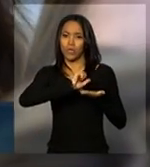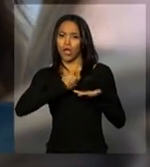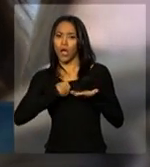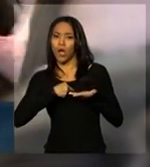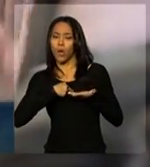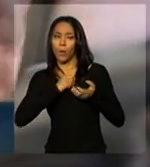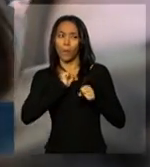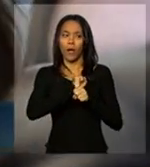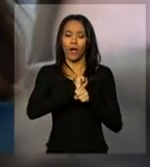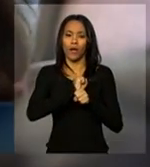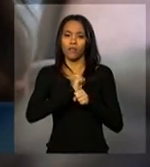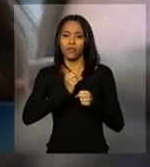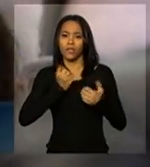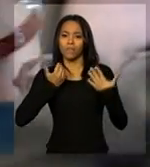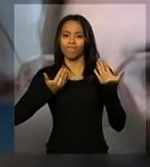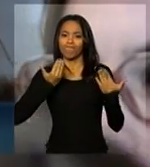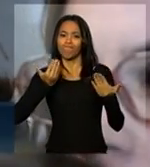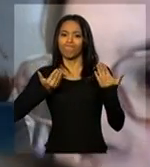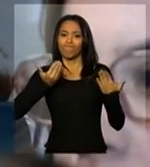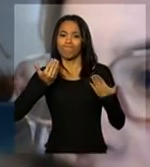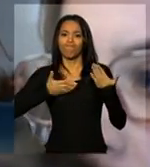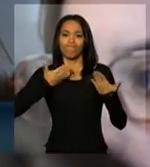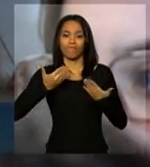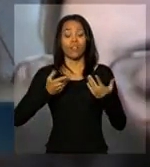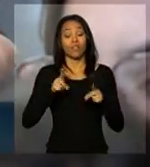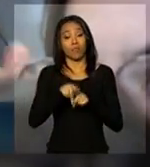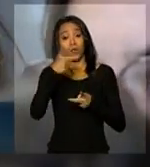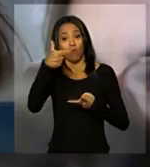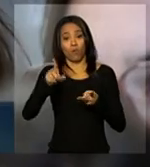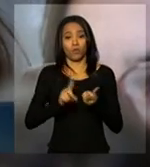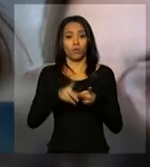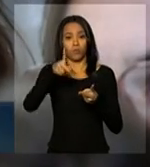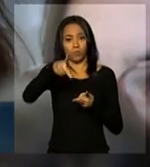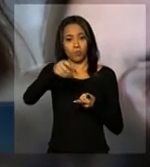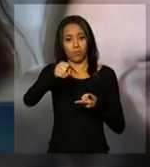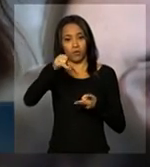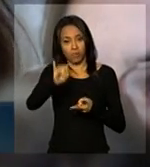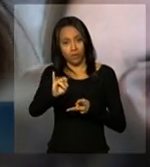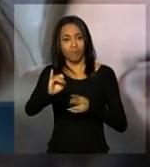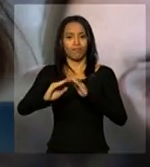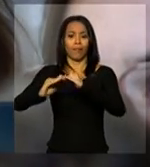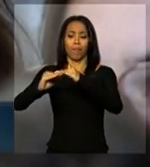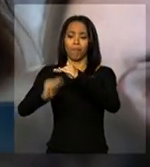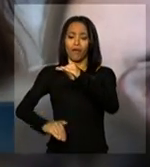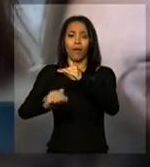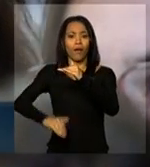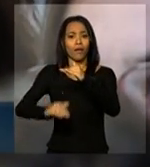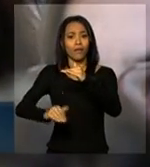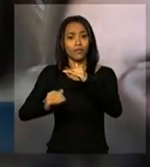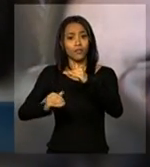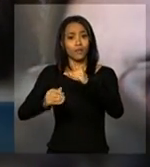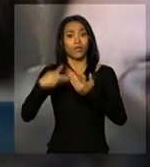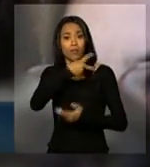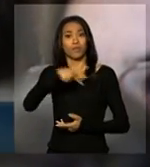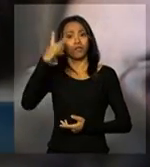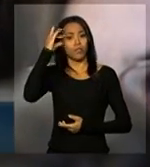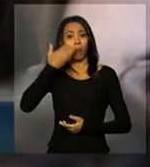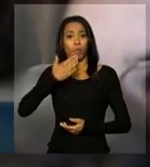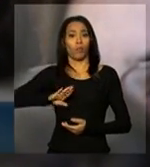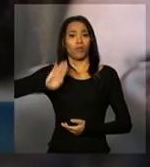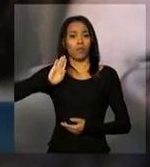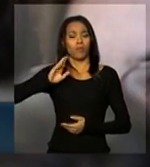E, quando a gente olha a taxa de investimento com relação ao PIB, ela ainda está baixa do aquilo que a presidente prometeu no início de governo,